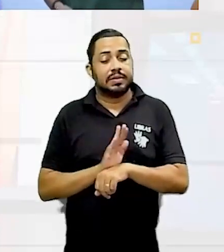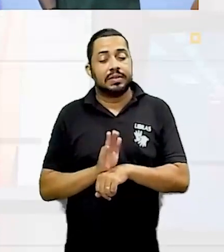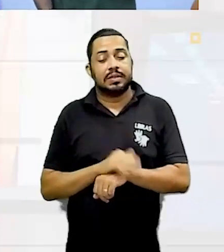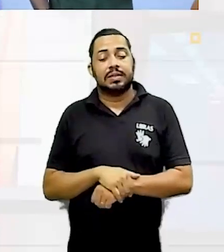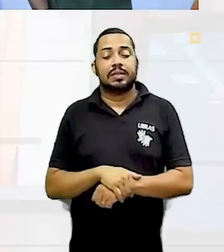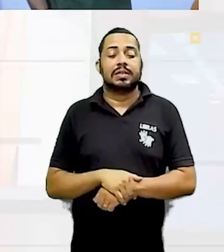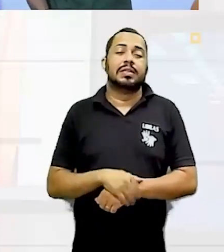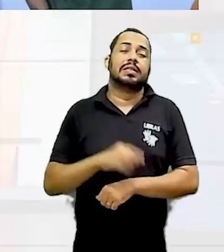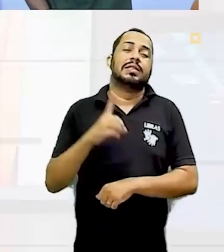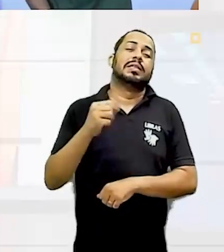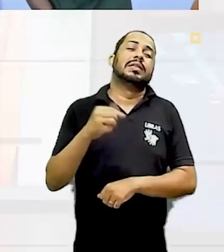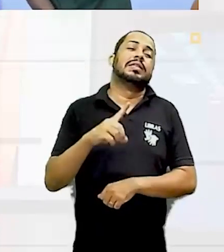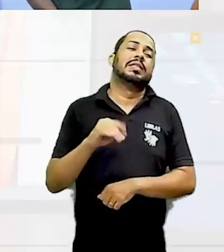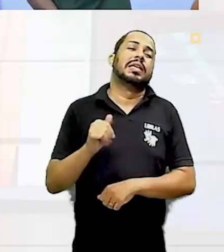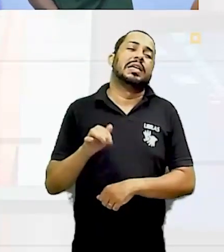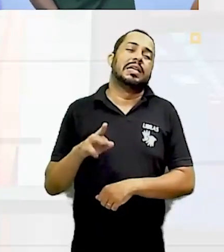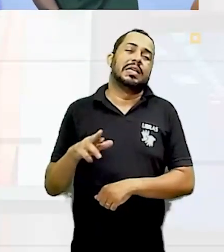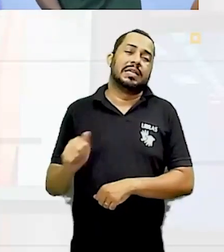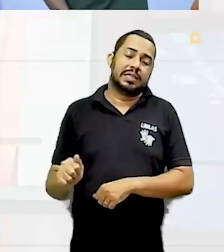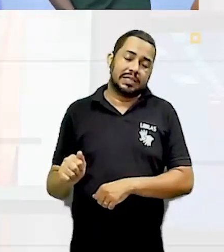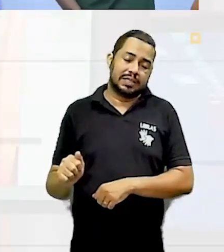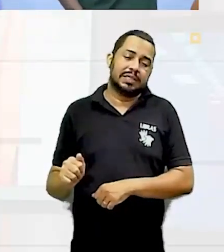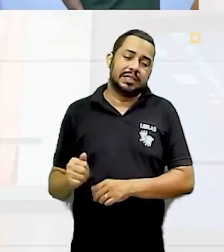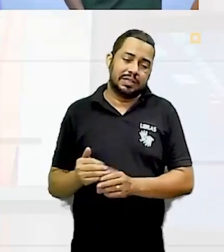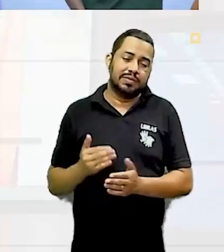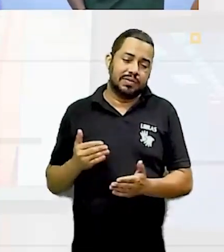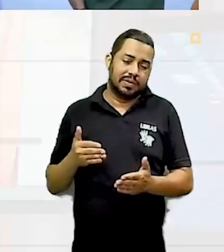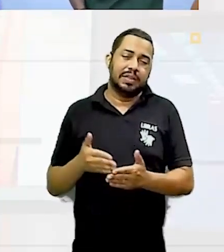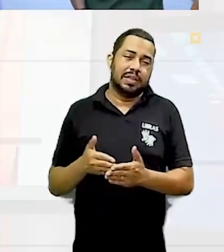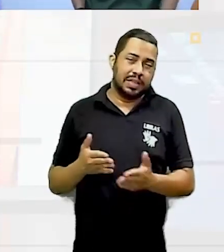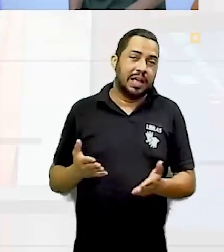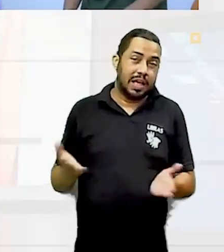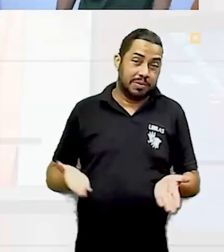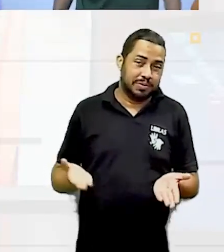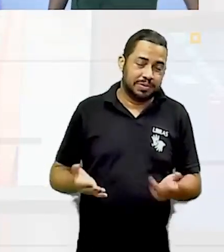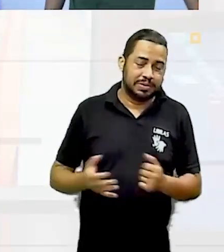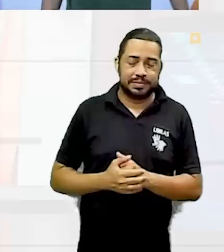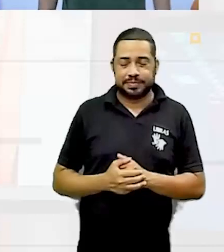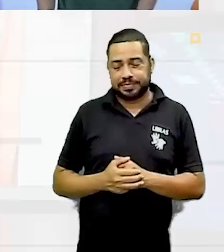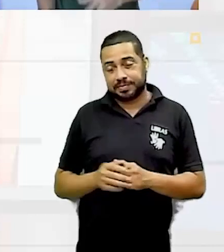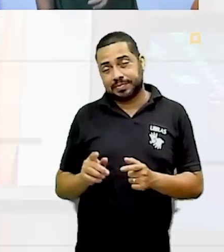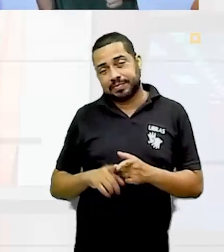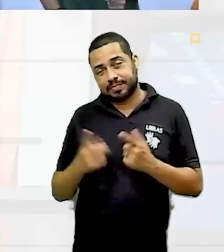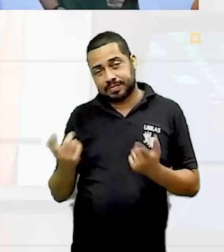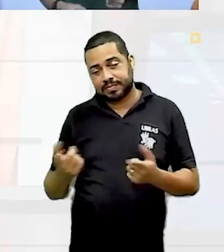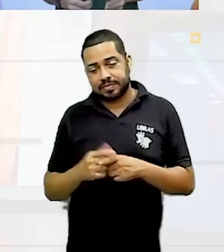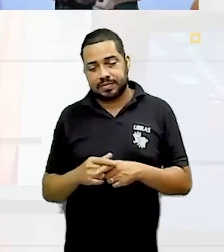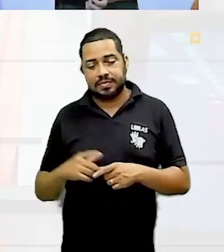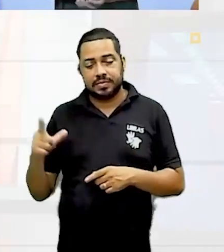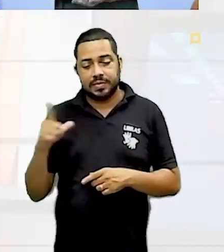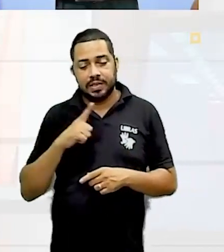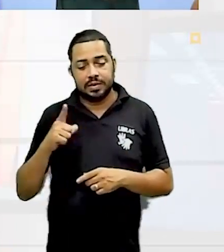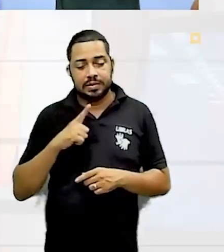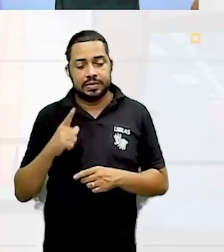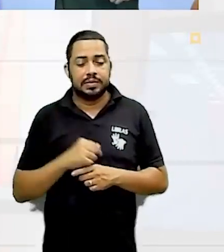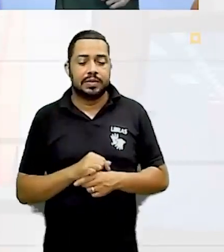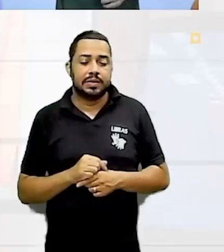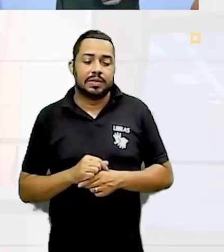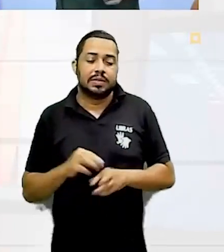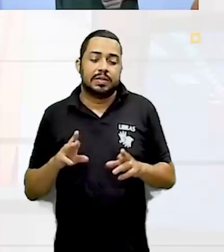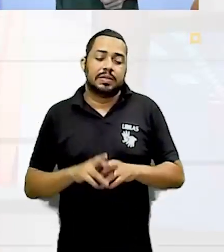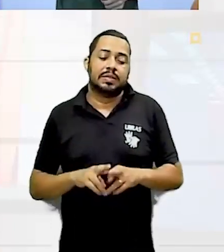Dandara, que ele é um pouco recentinho, foi lançado recentemente, mas ele tem uma